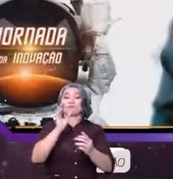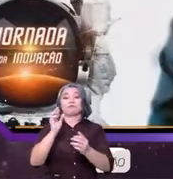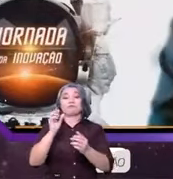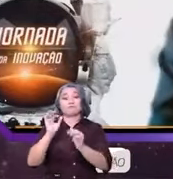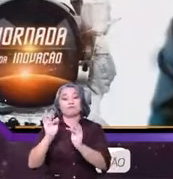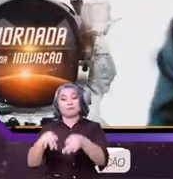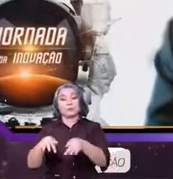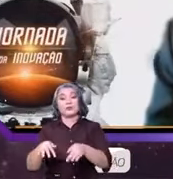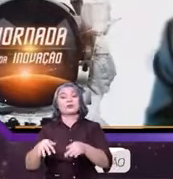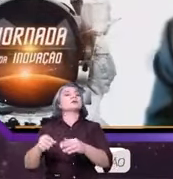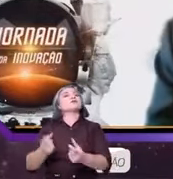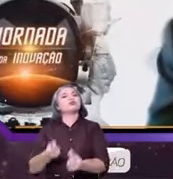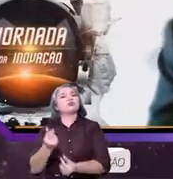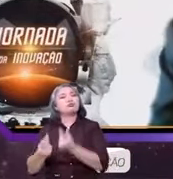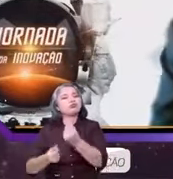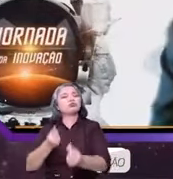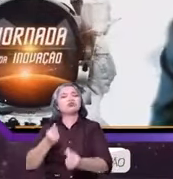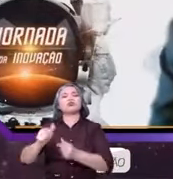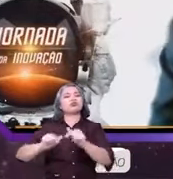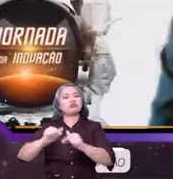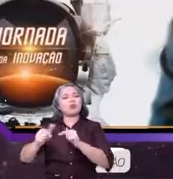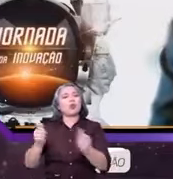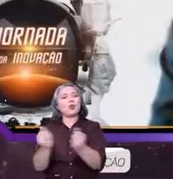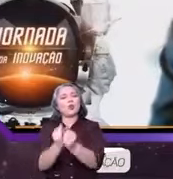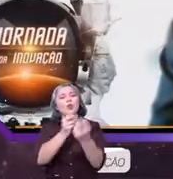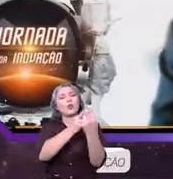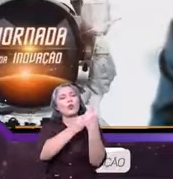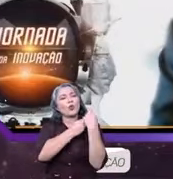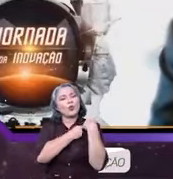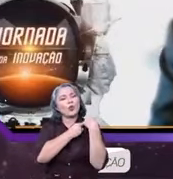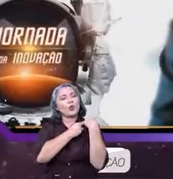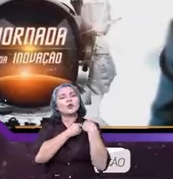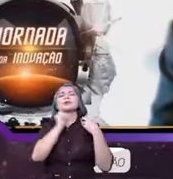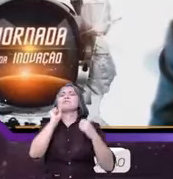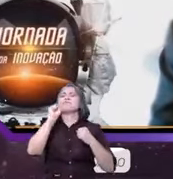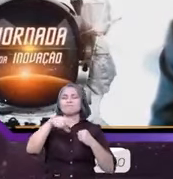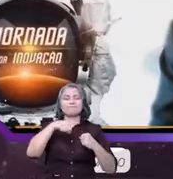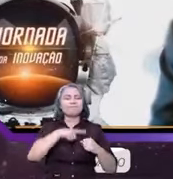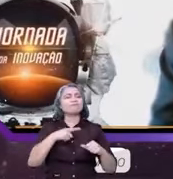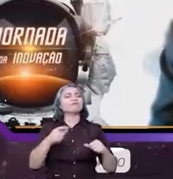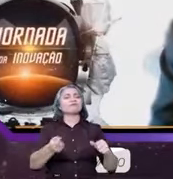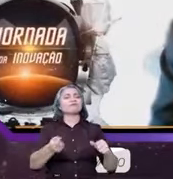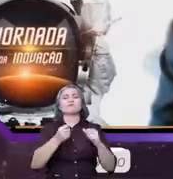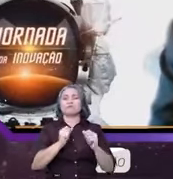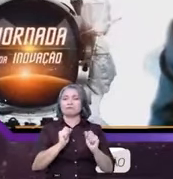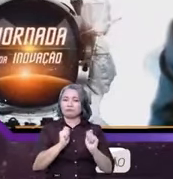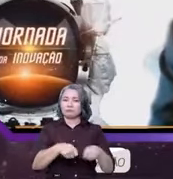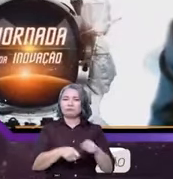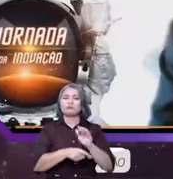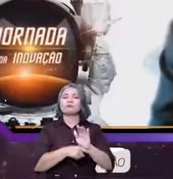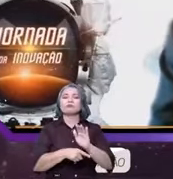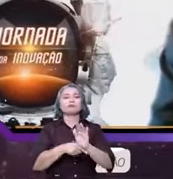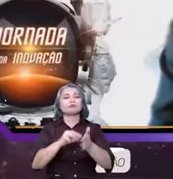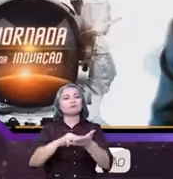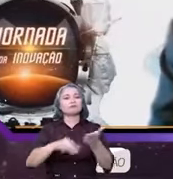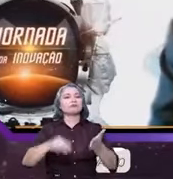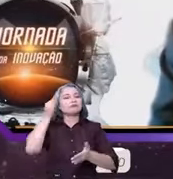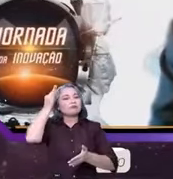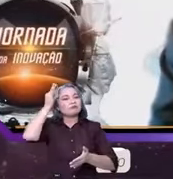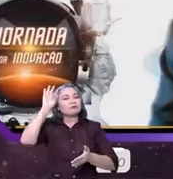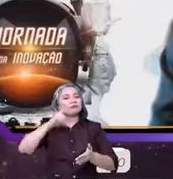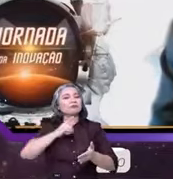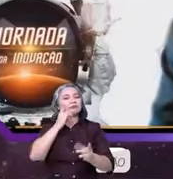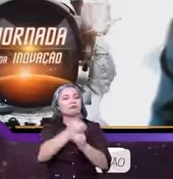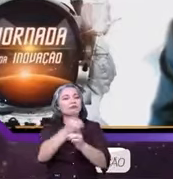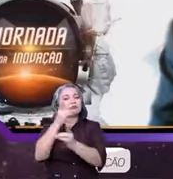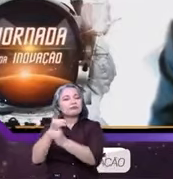core business, feita com responsabilidade, ela é sim uma ferramenta que pode nos ajudar a encontrar o caminho